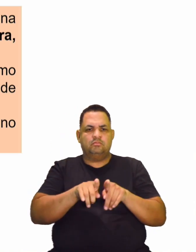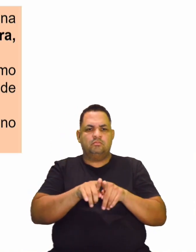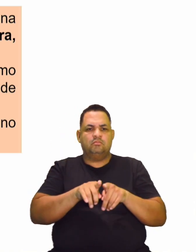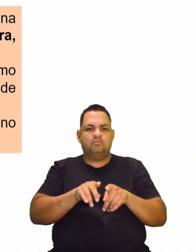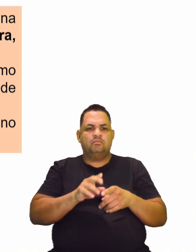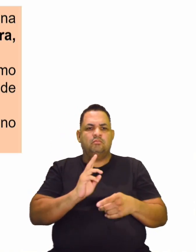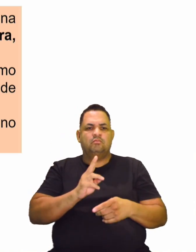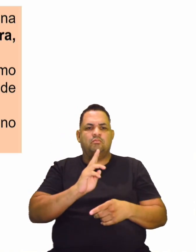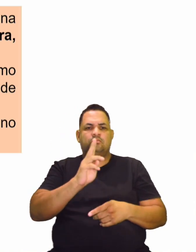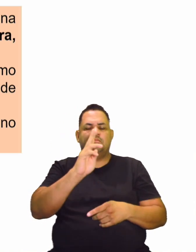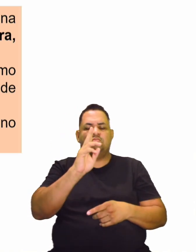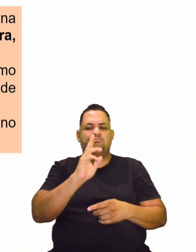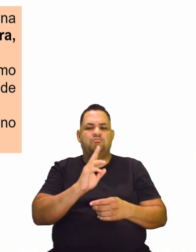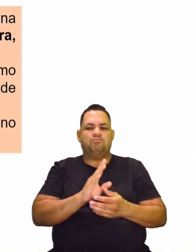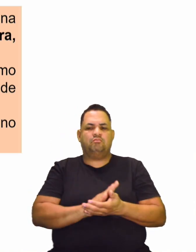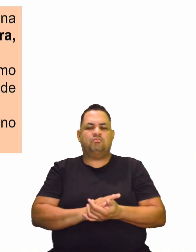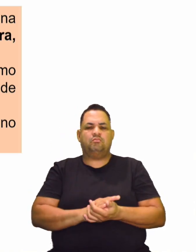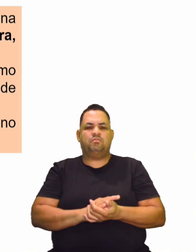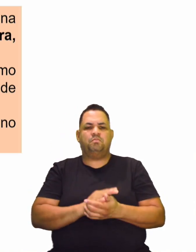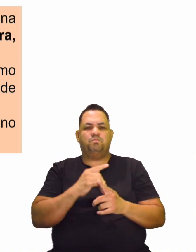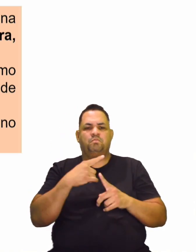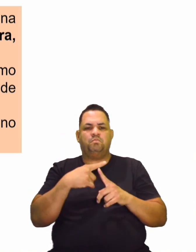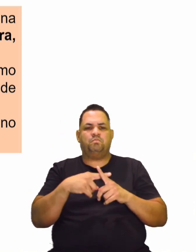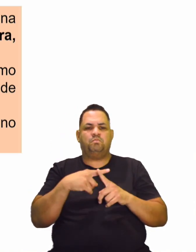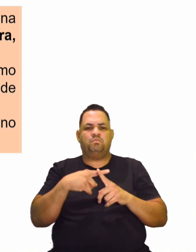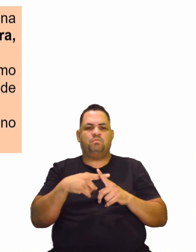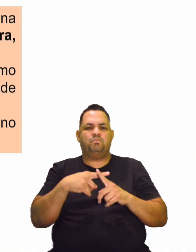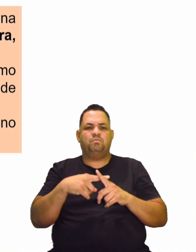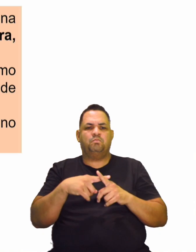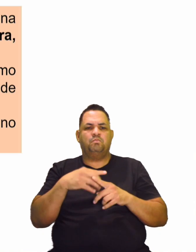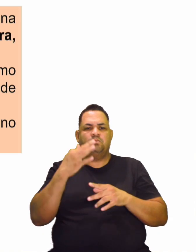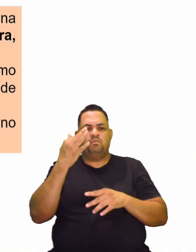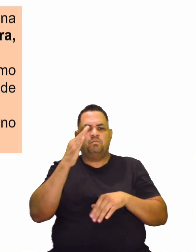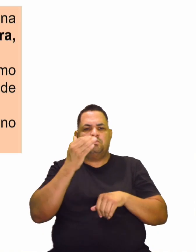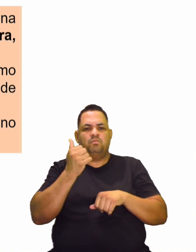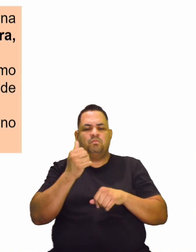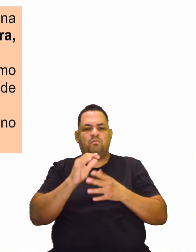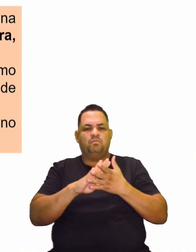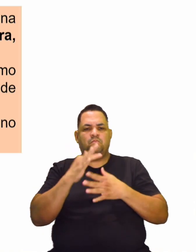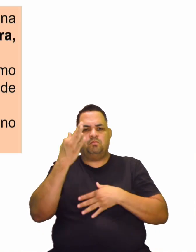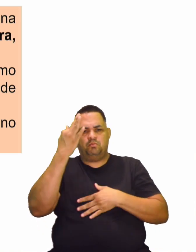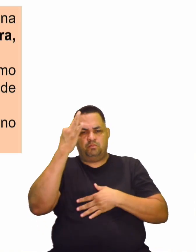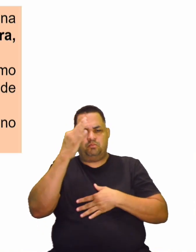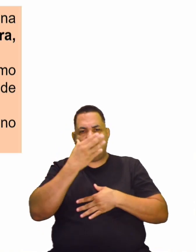Né? Podemos dizer que eternizou, porque os filósofos como